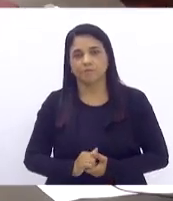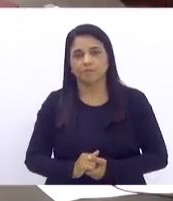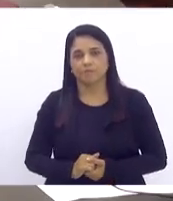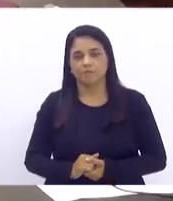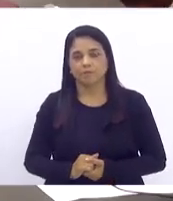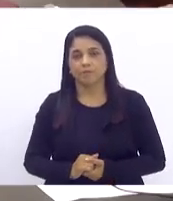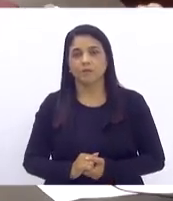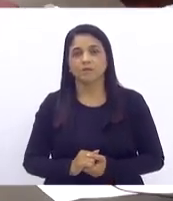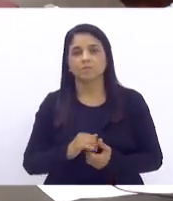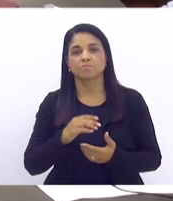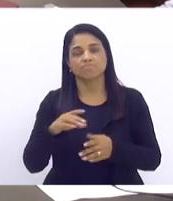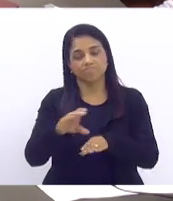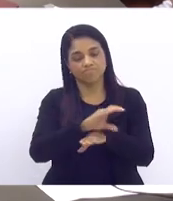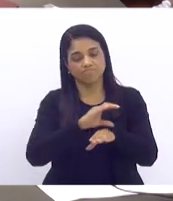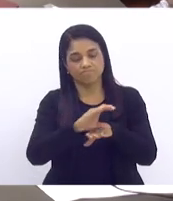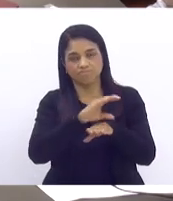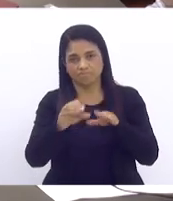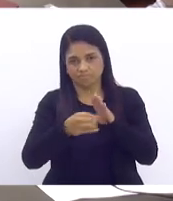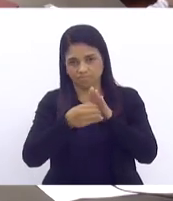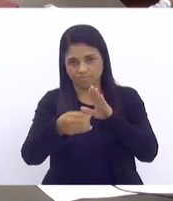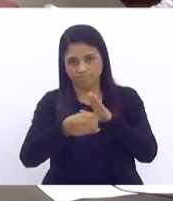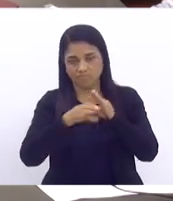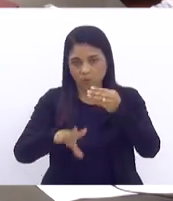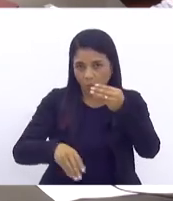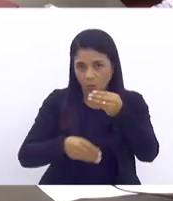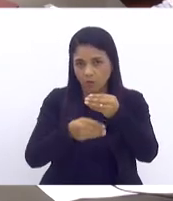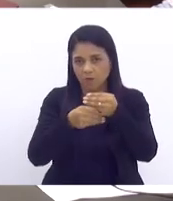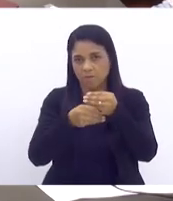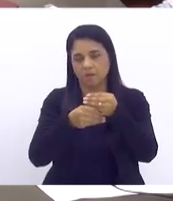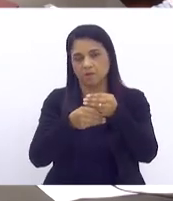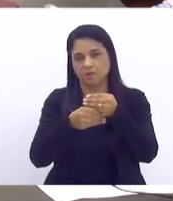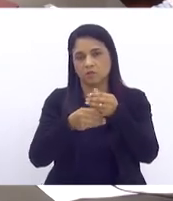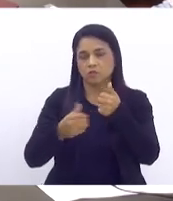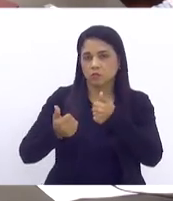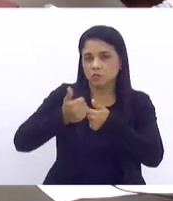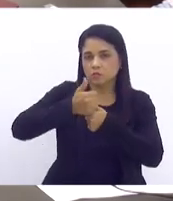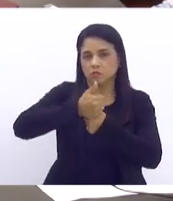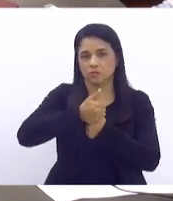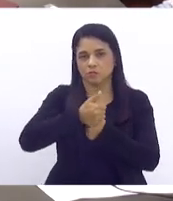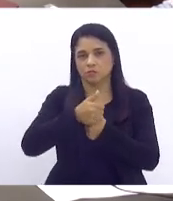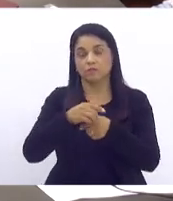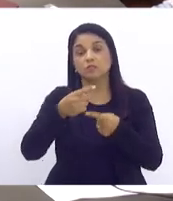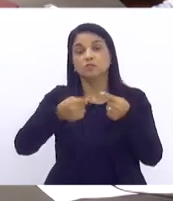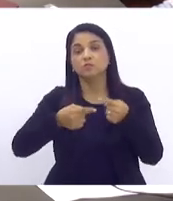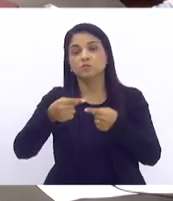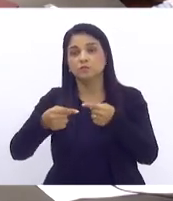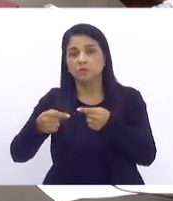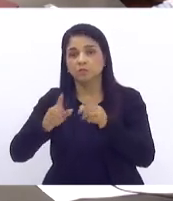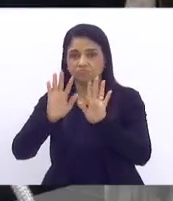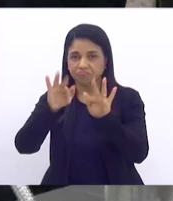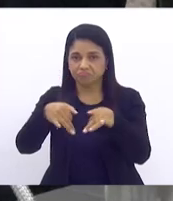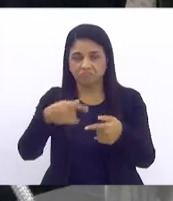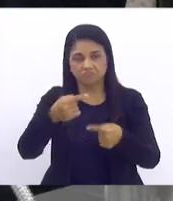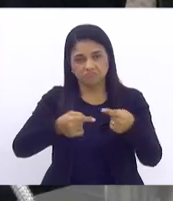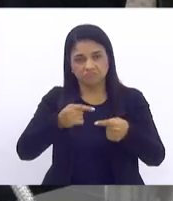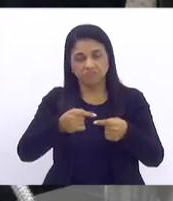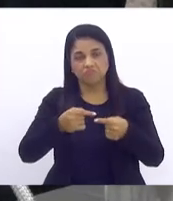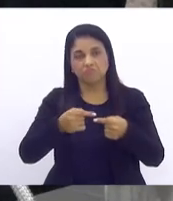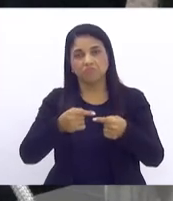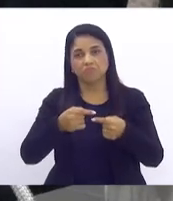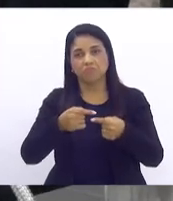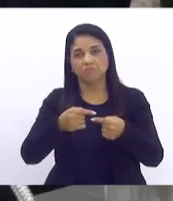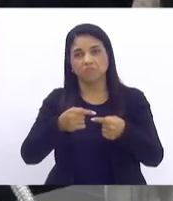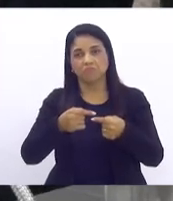Meu parecer é pela constitucionalidade, com emendas, concluindo por substitutivo. Em discussão. Não havendo quem queira discutir, encerrar a discussão.